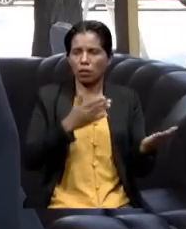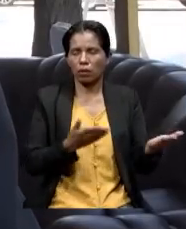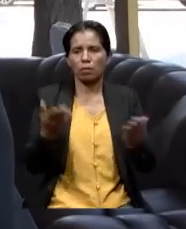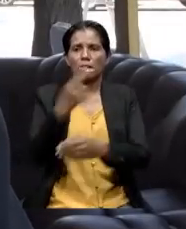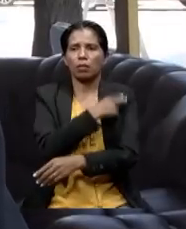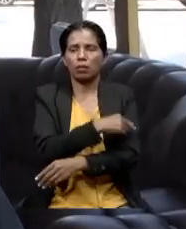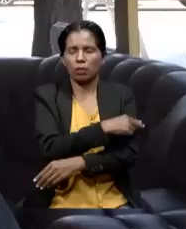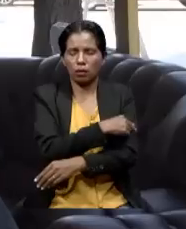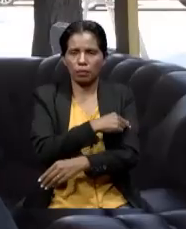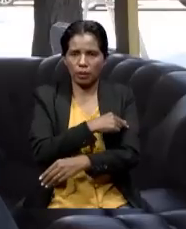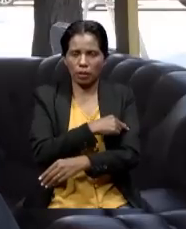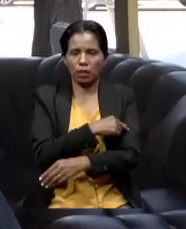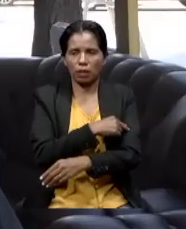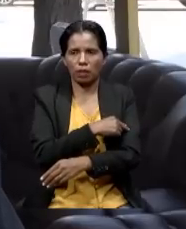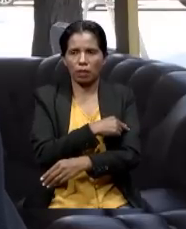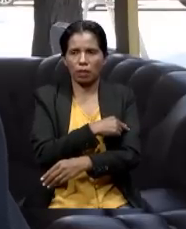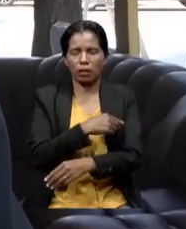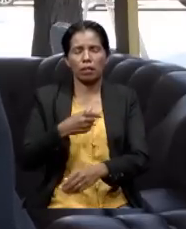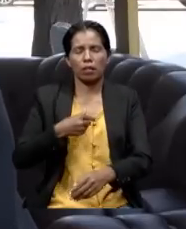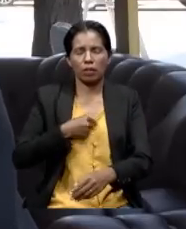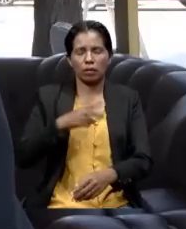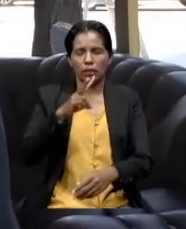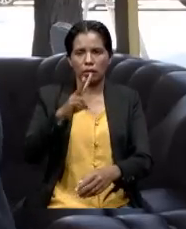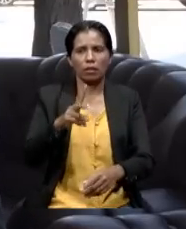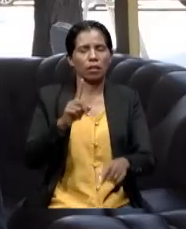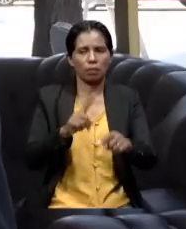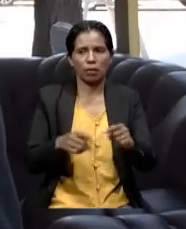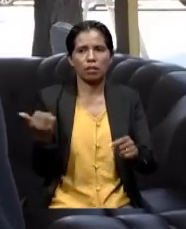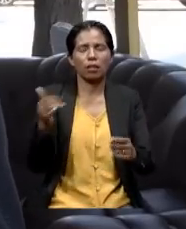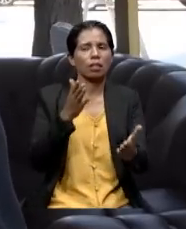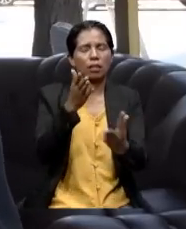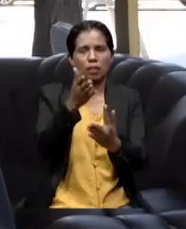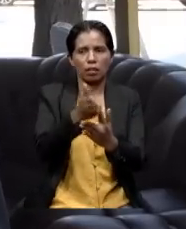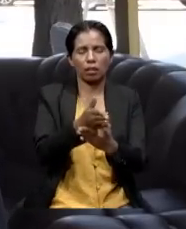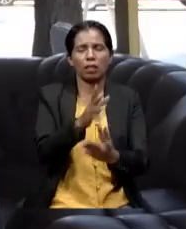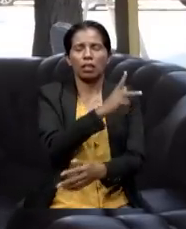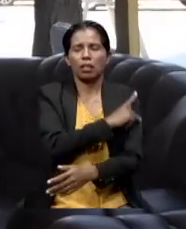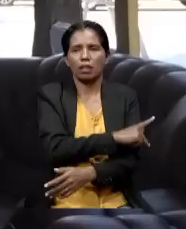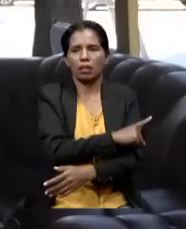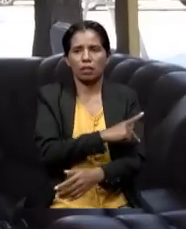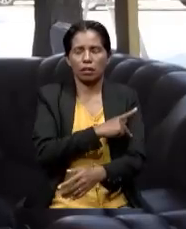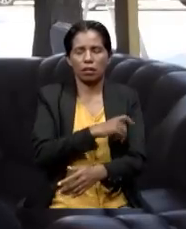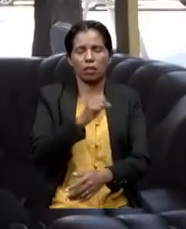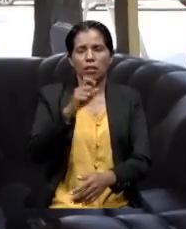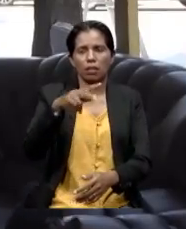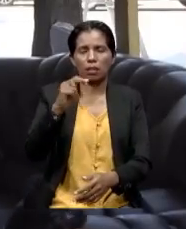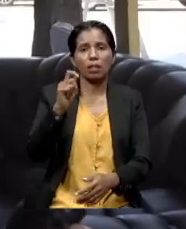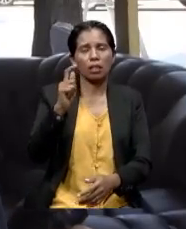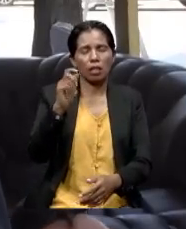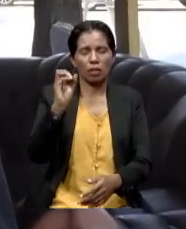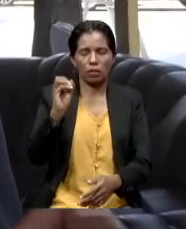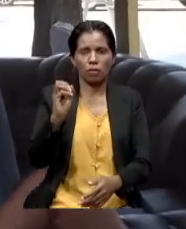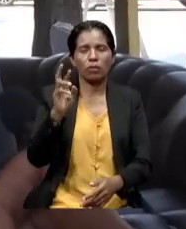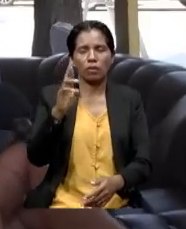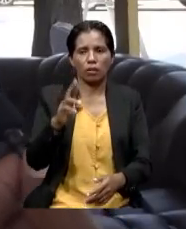a tu vai ao hospital em Guido Valadares, mas la biba nona, sira tama de a clínica Stanford. Mas